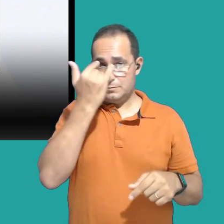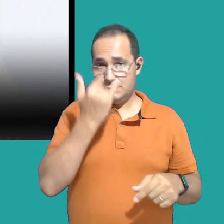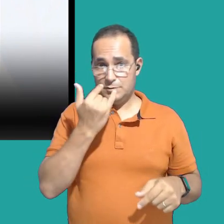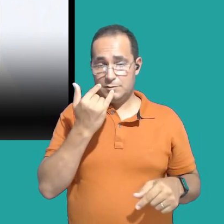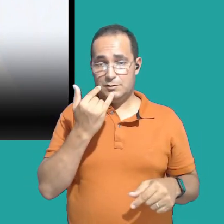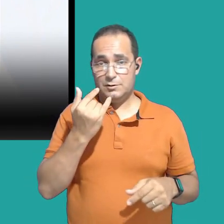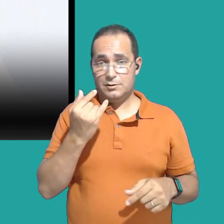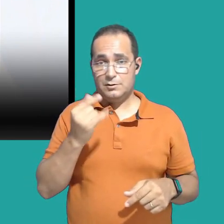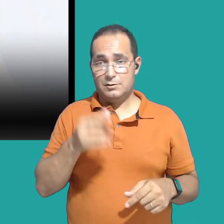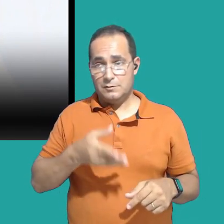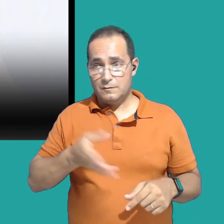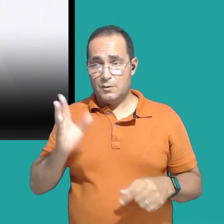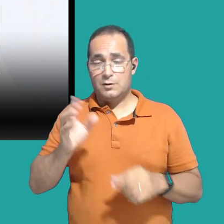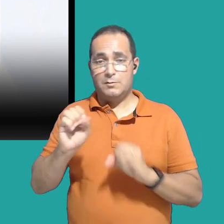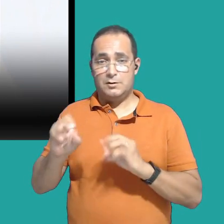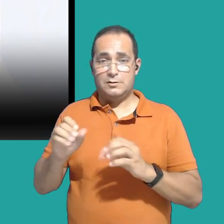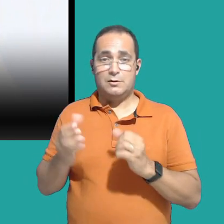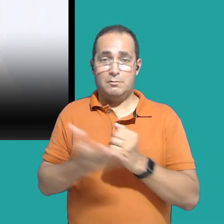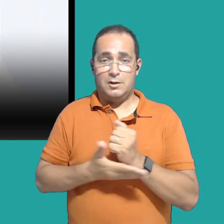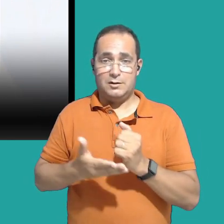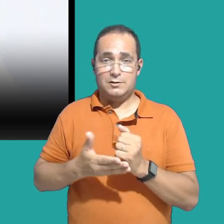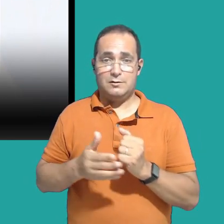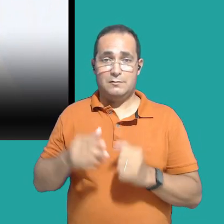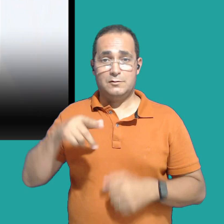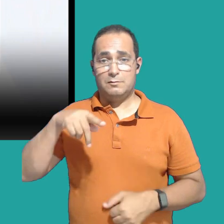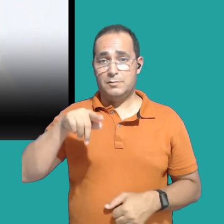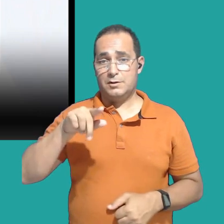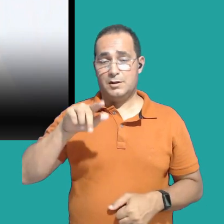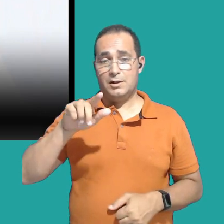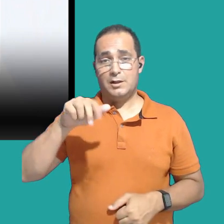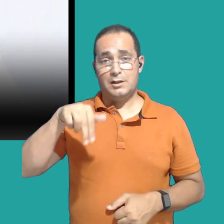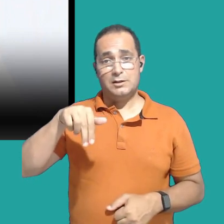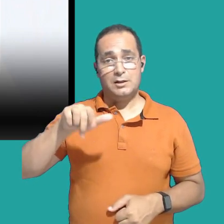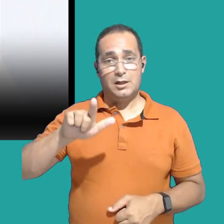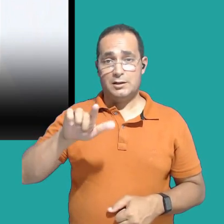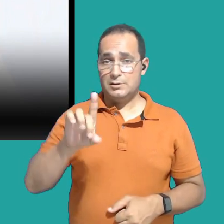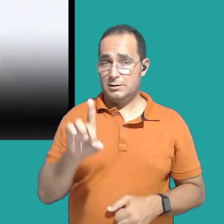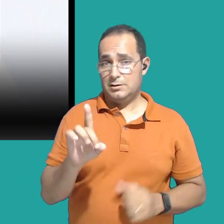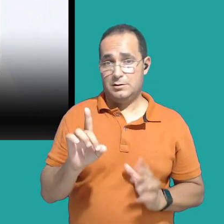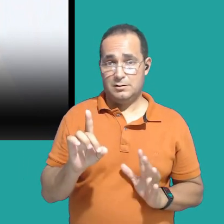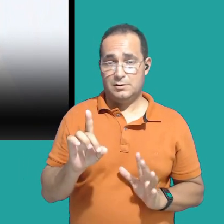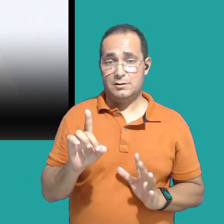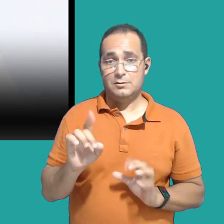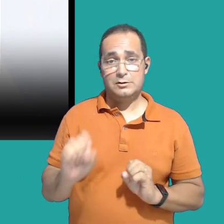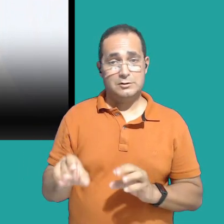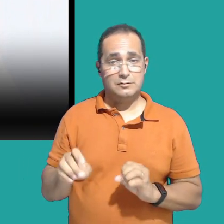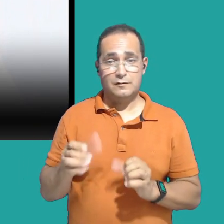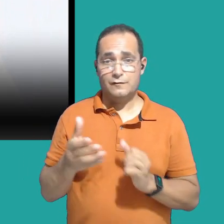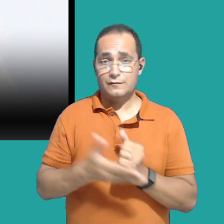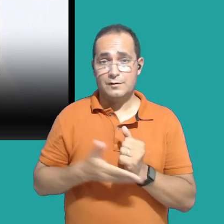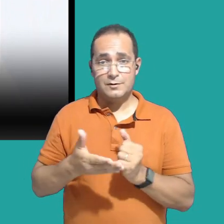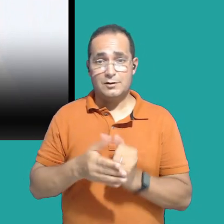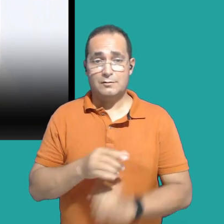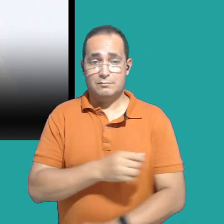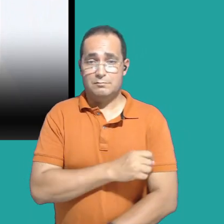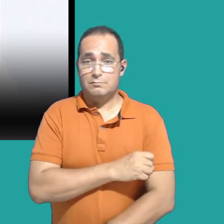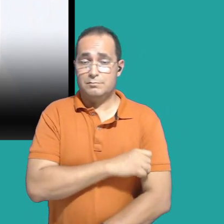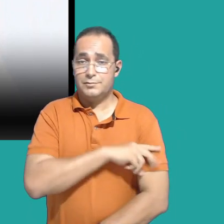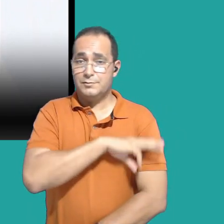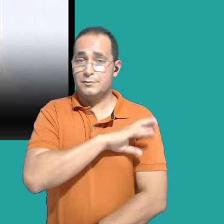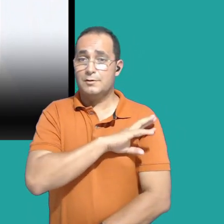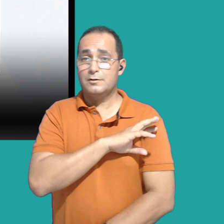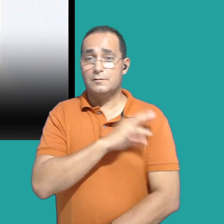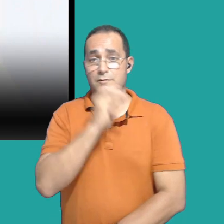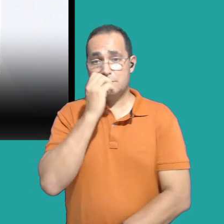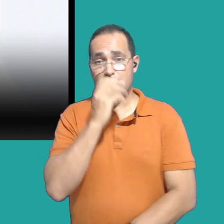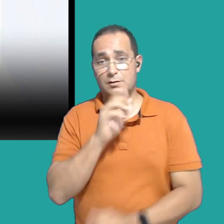deficientes visuais de hoje, que forem para a educação básica, vão ter um PNLD, para o uhum, ensino fundamental, né. uhum,